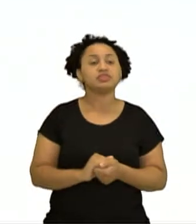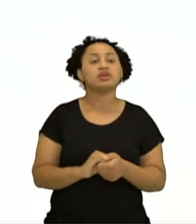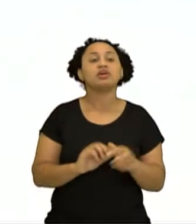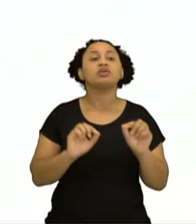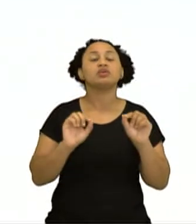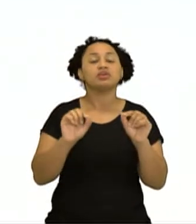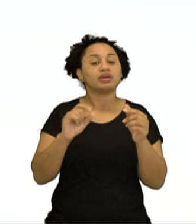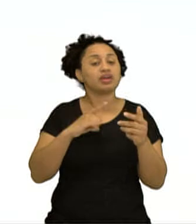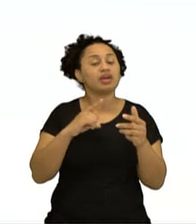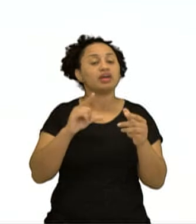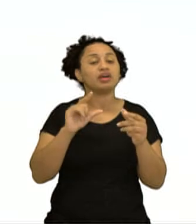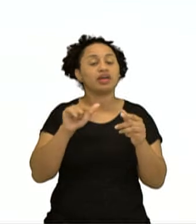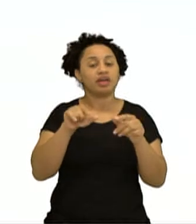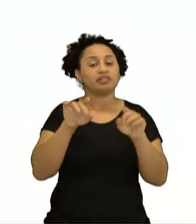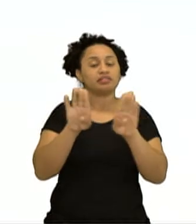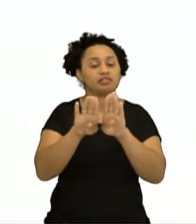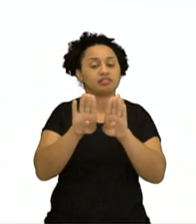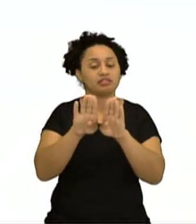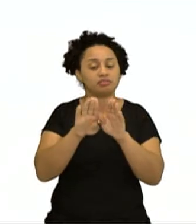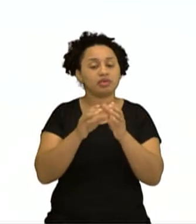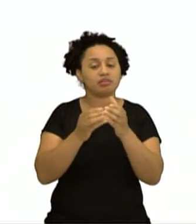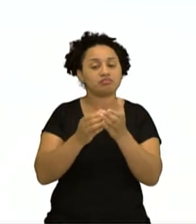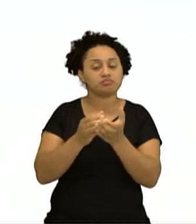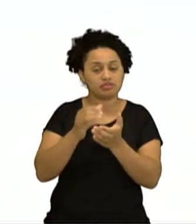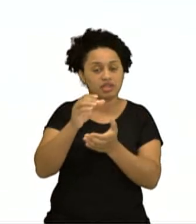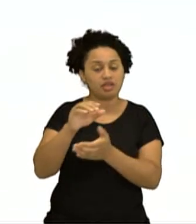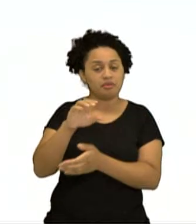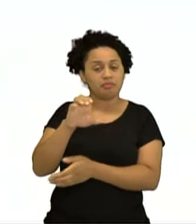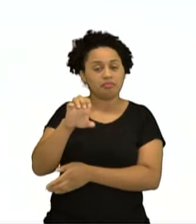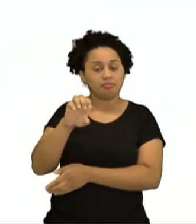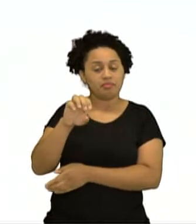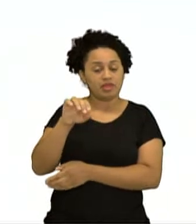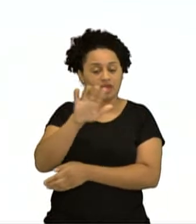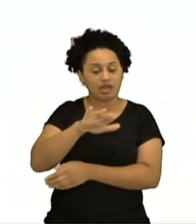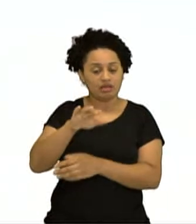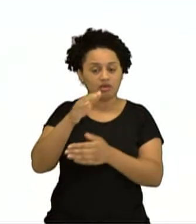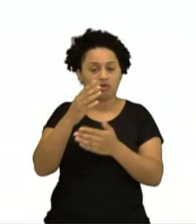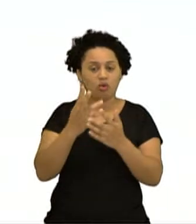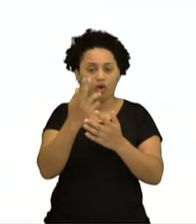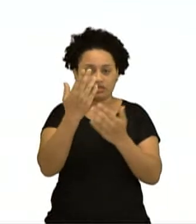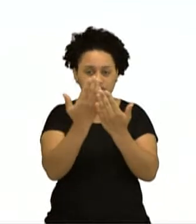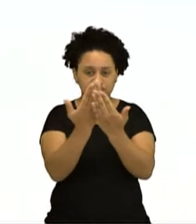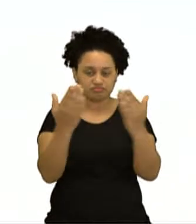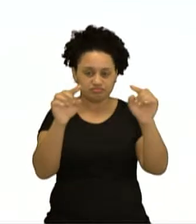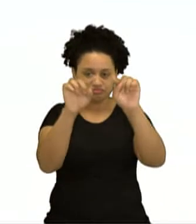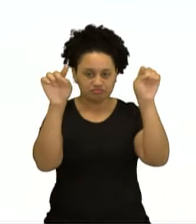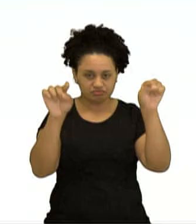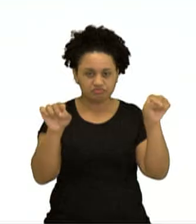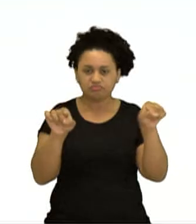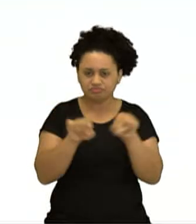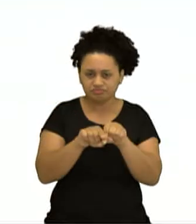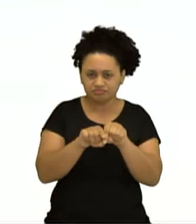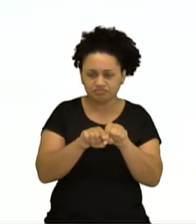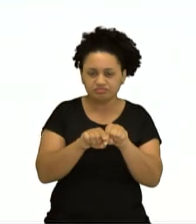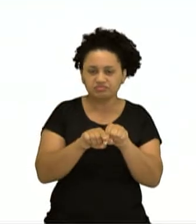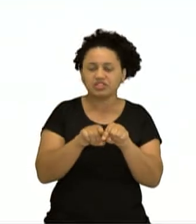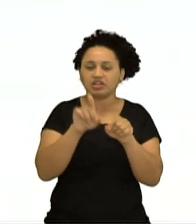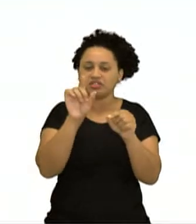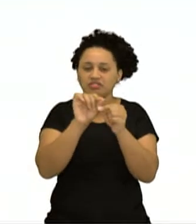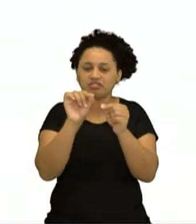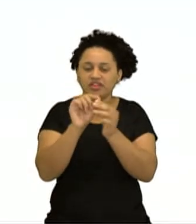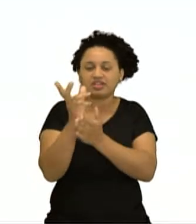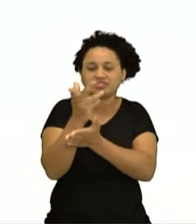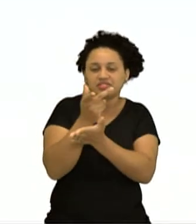B, estão fazendo parte da secção mediana. Então eles estão fazendo parte da secção mediana. Faça um